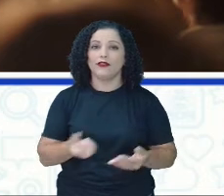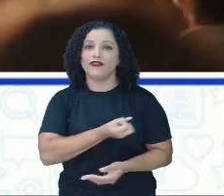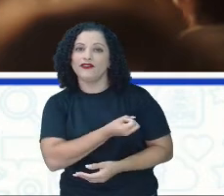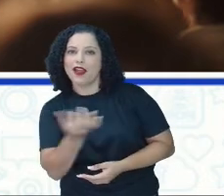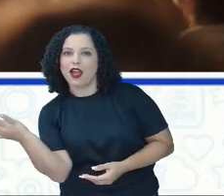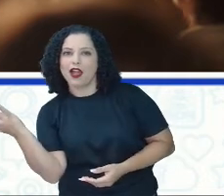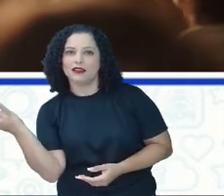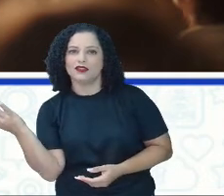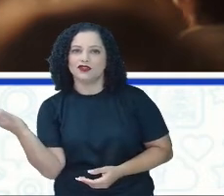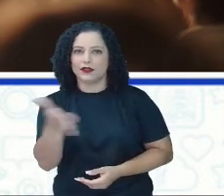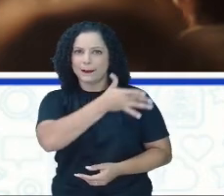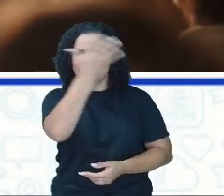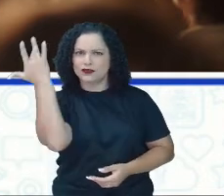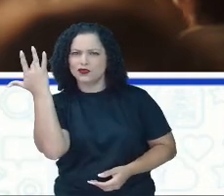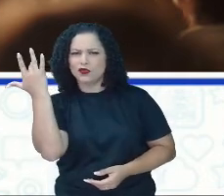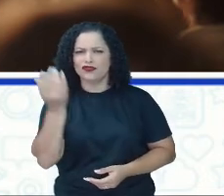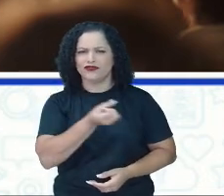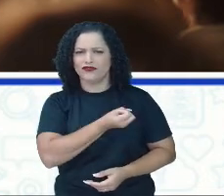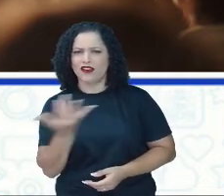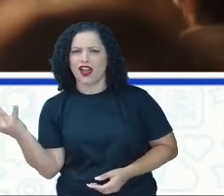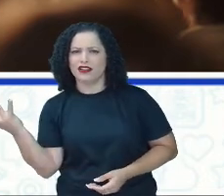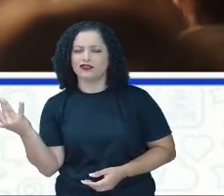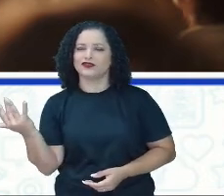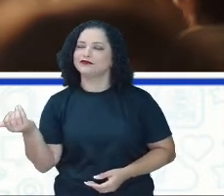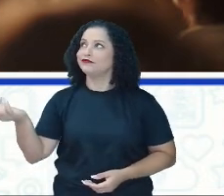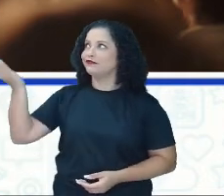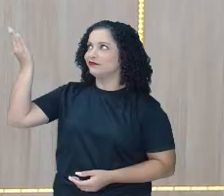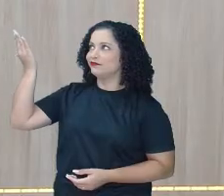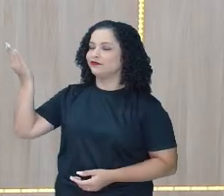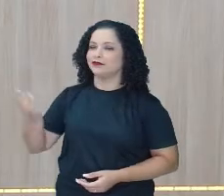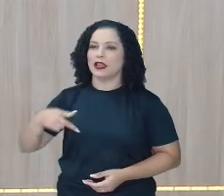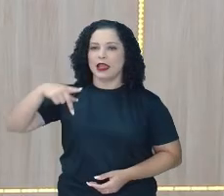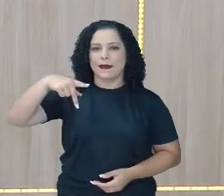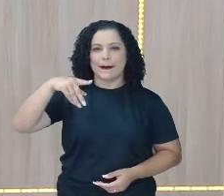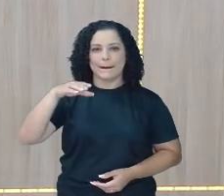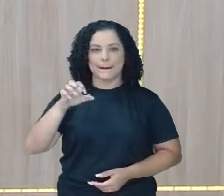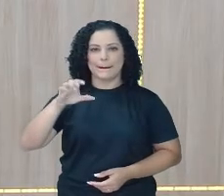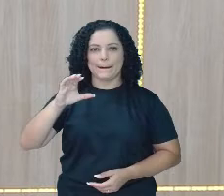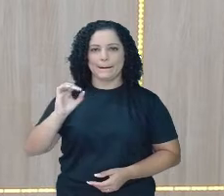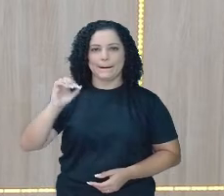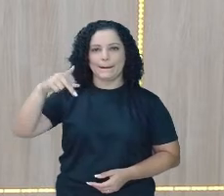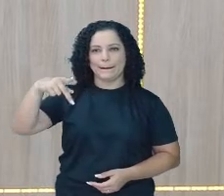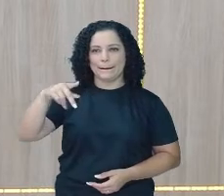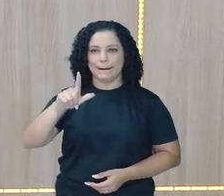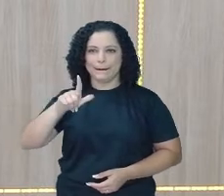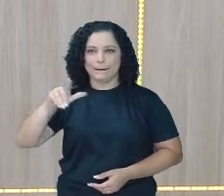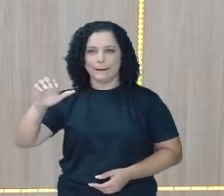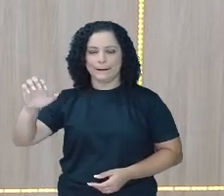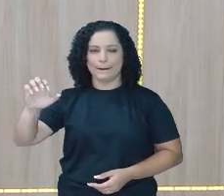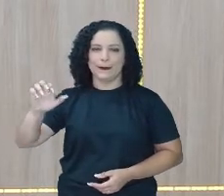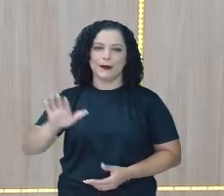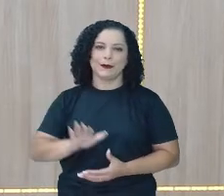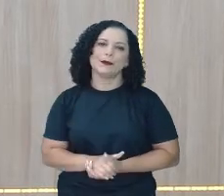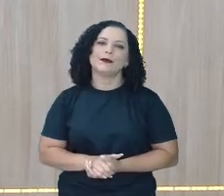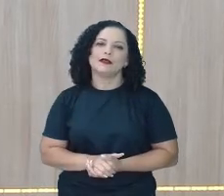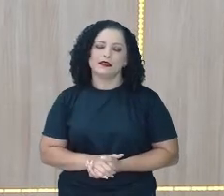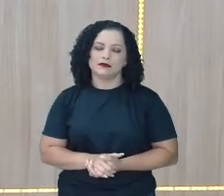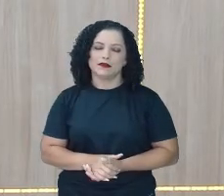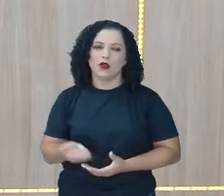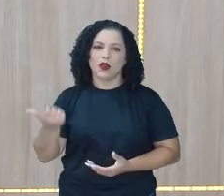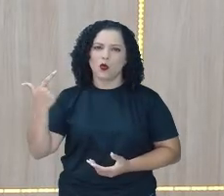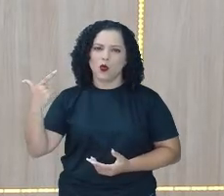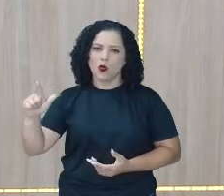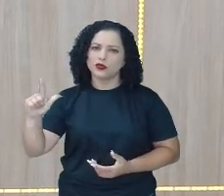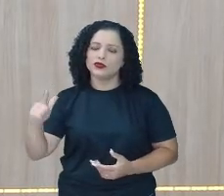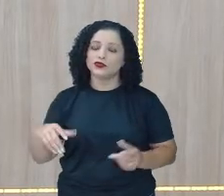professor? People. People. Olha lá. Então, é uma outra palavra, uma outra conjuntura, e a gente